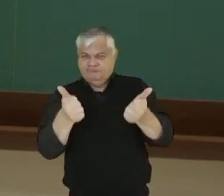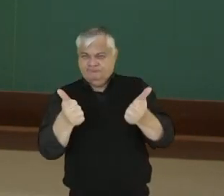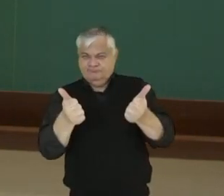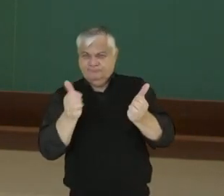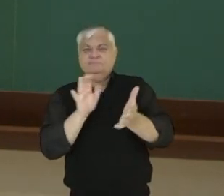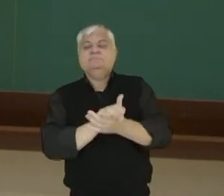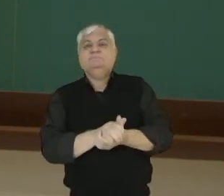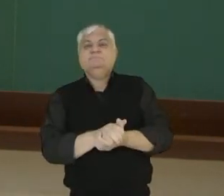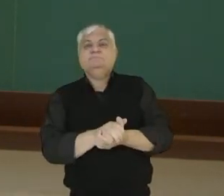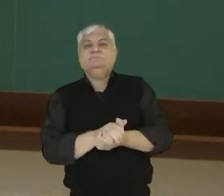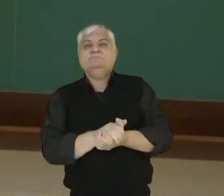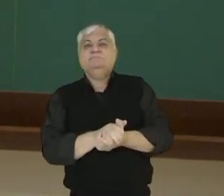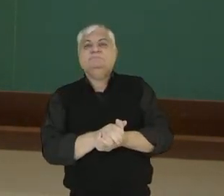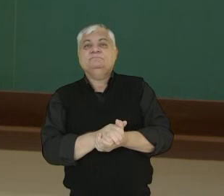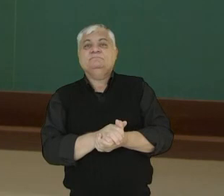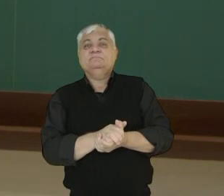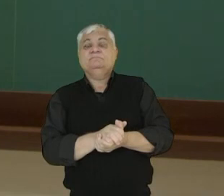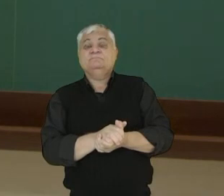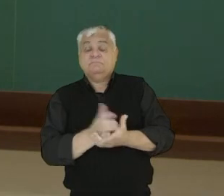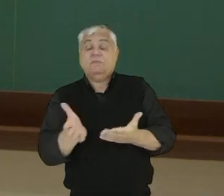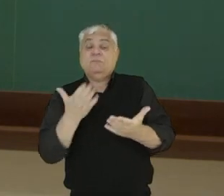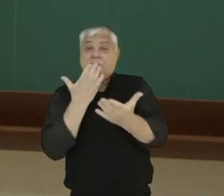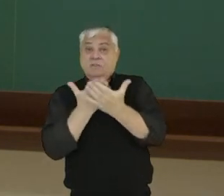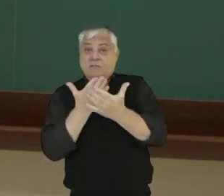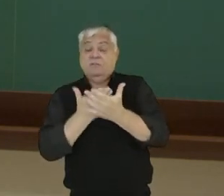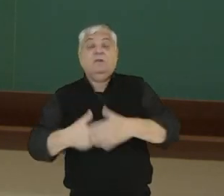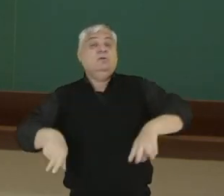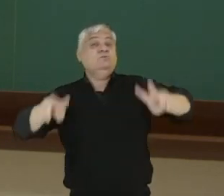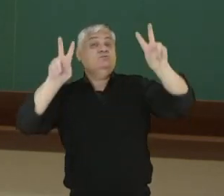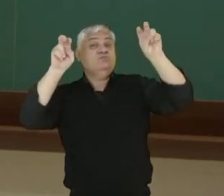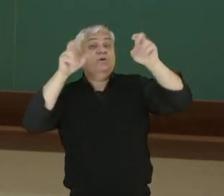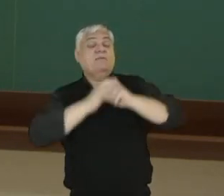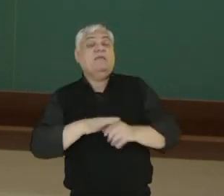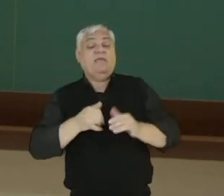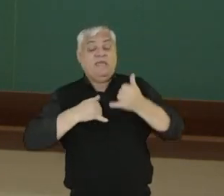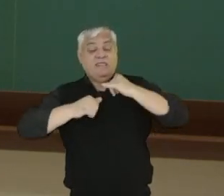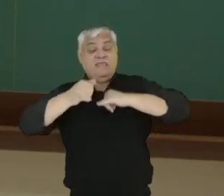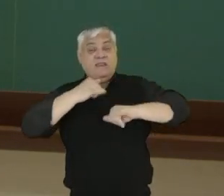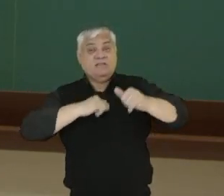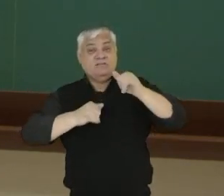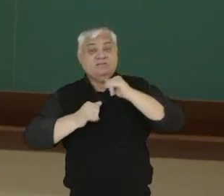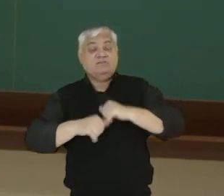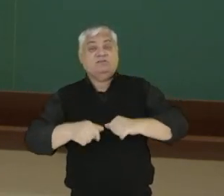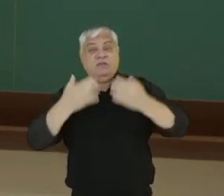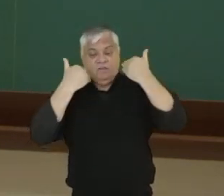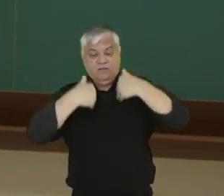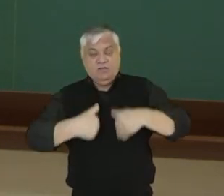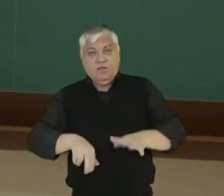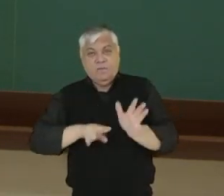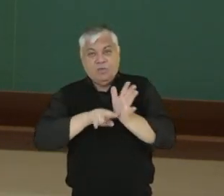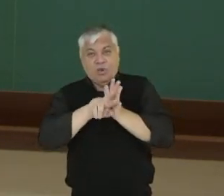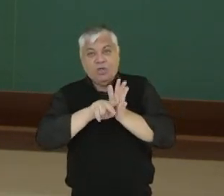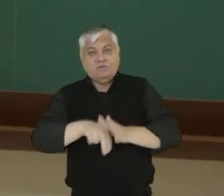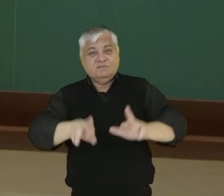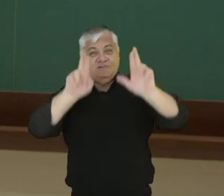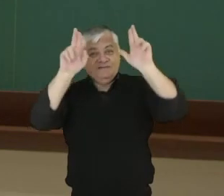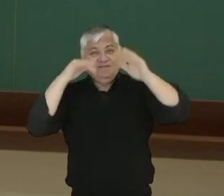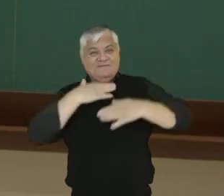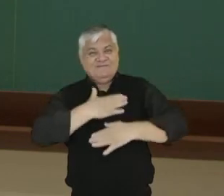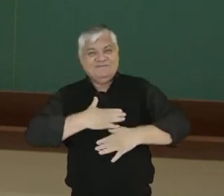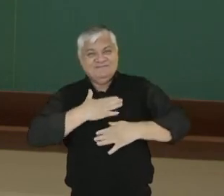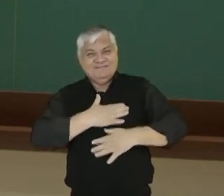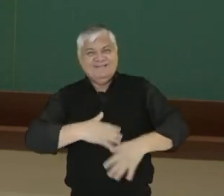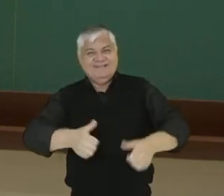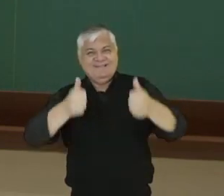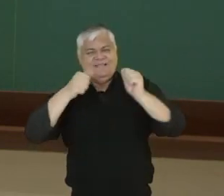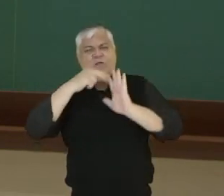queridos? Bem, nessa aula nós falamos sobre energia e sistemas biológicos. Eu espero que vocês tenham gostado dessa aula,